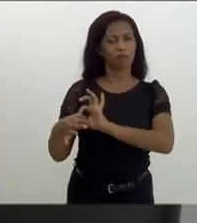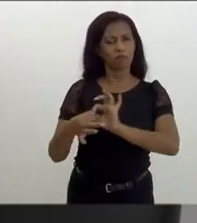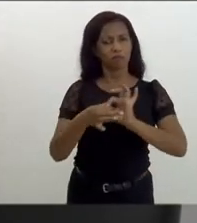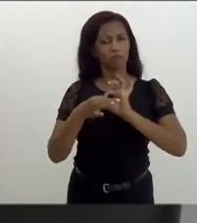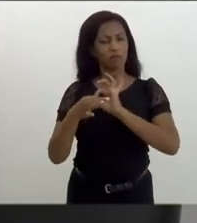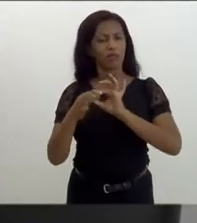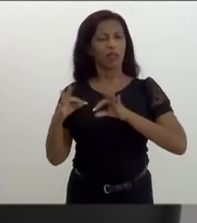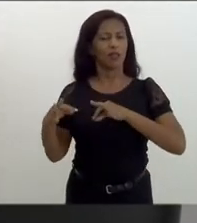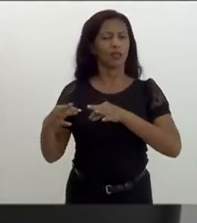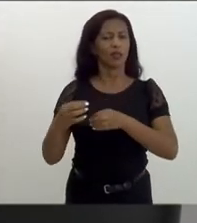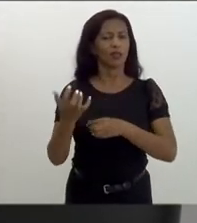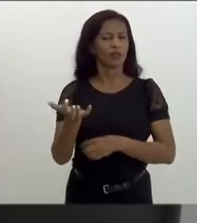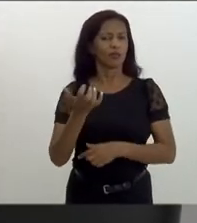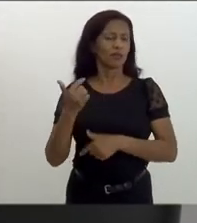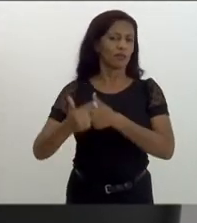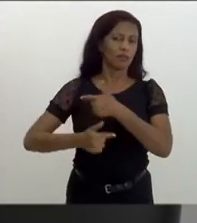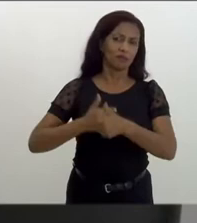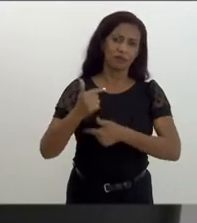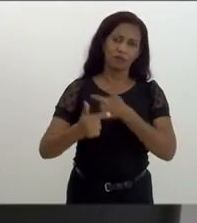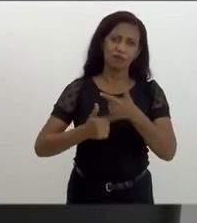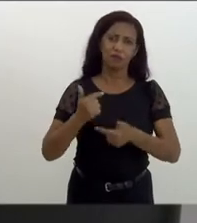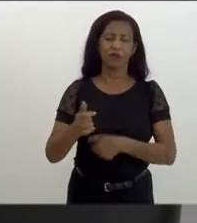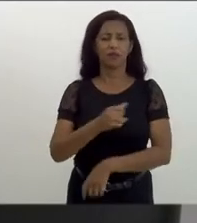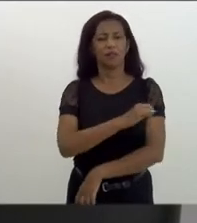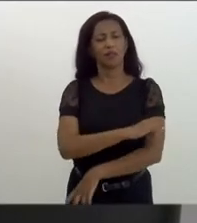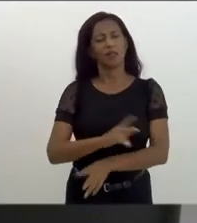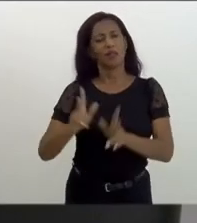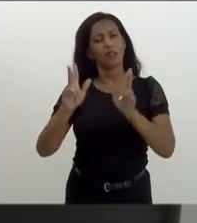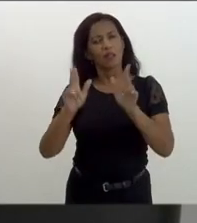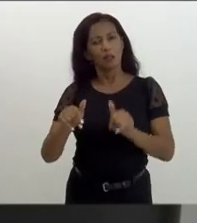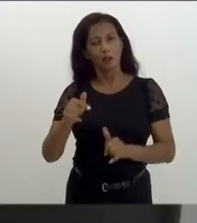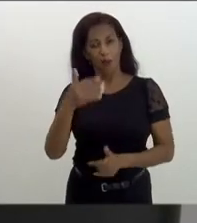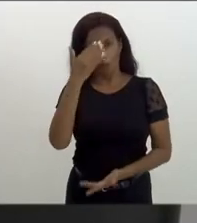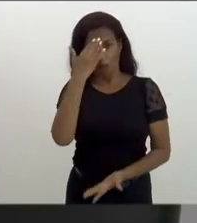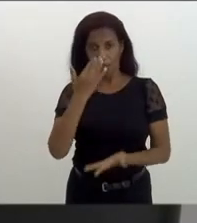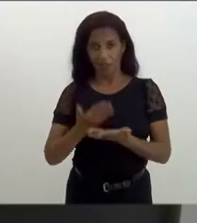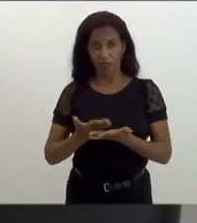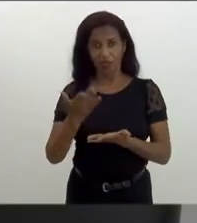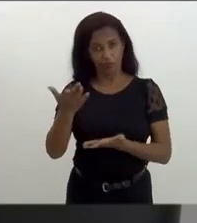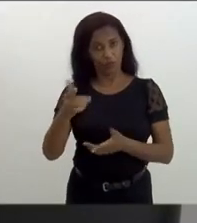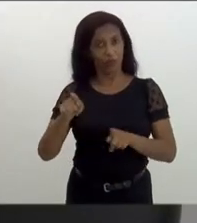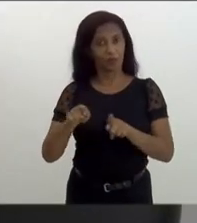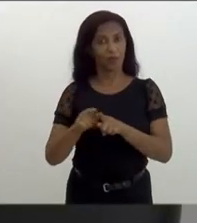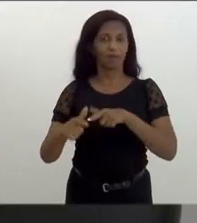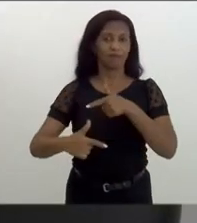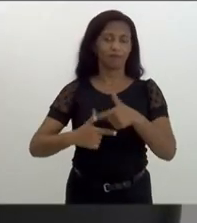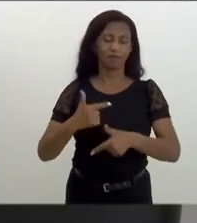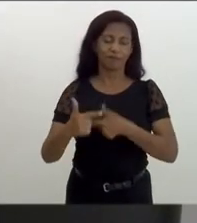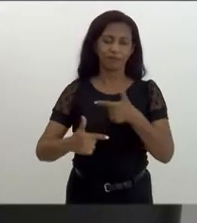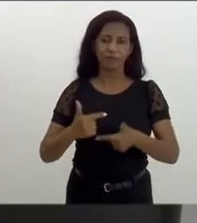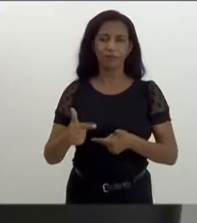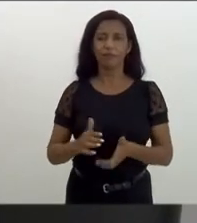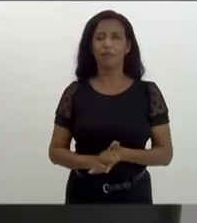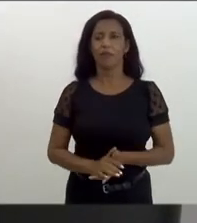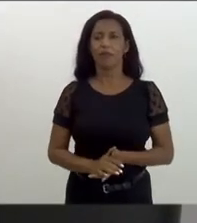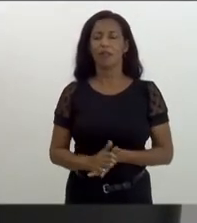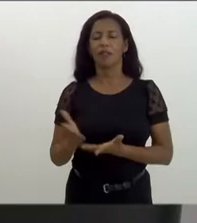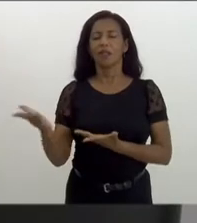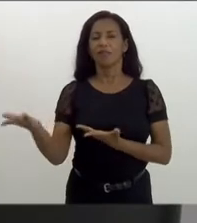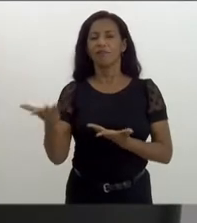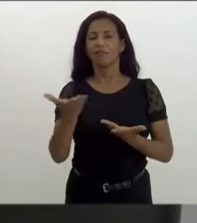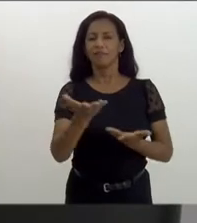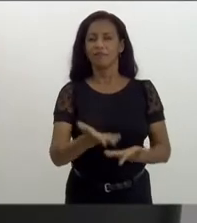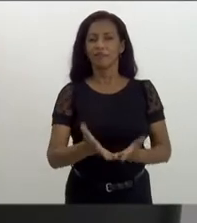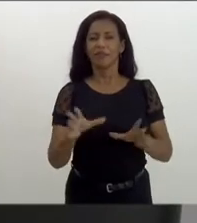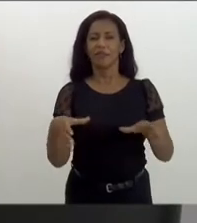aqueles que querem trabalhar para o Rio de Janeiro assim como eu acredito que o senhor queira né está trabalhando então seja